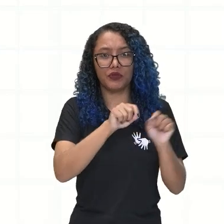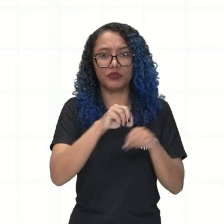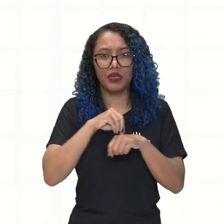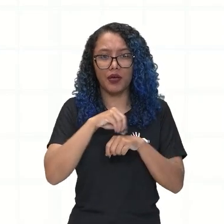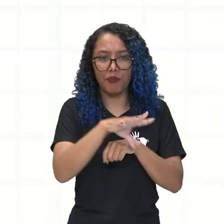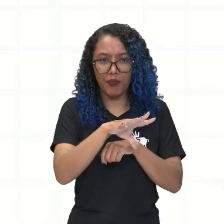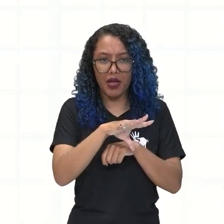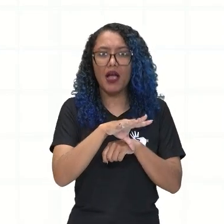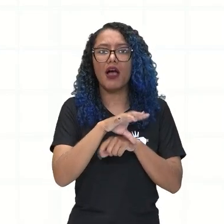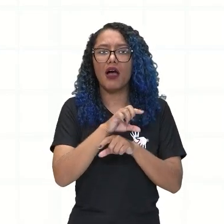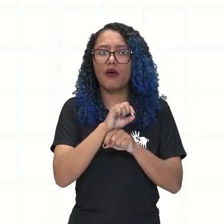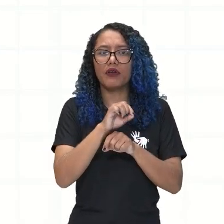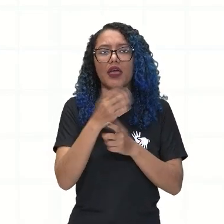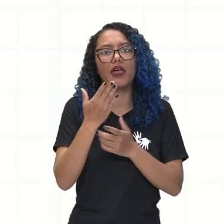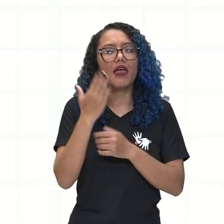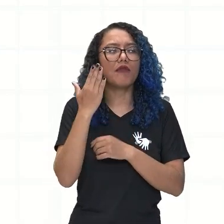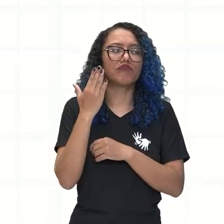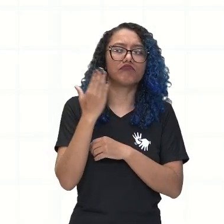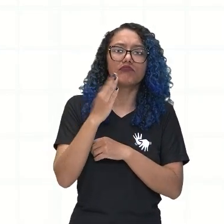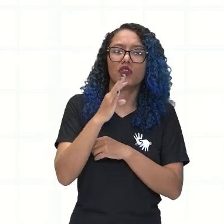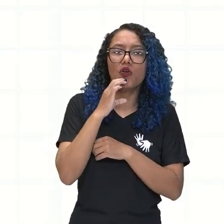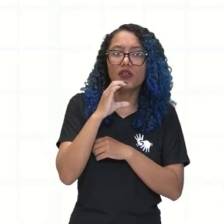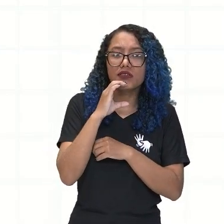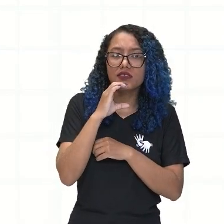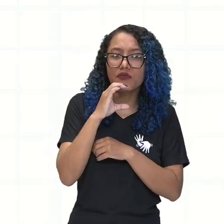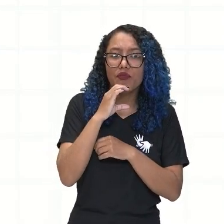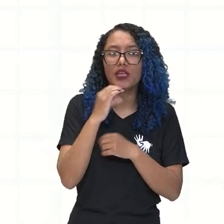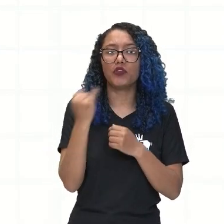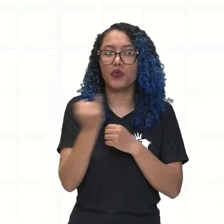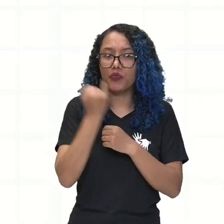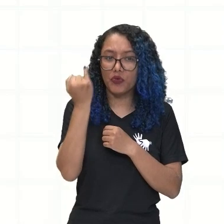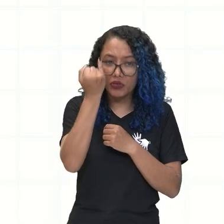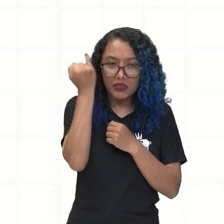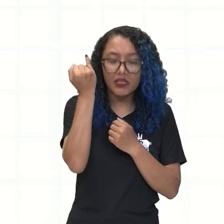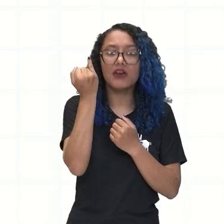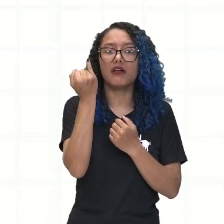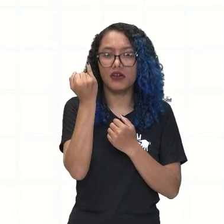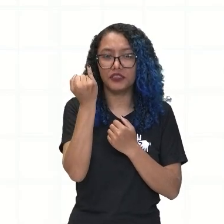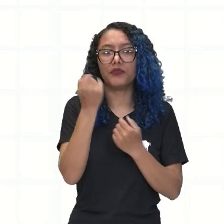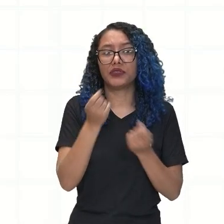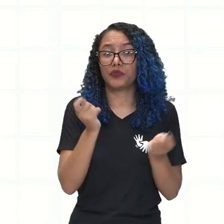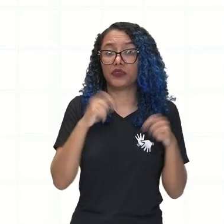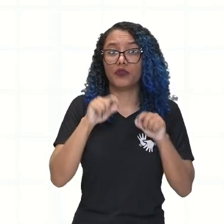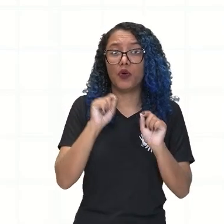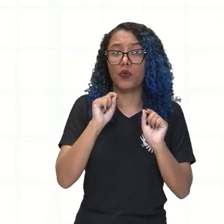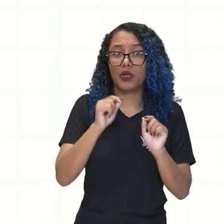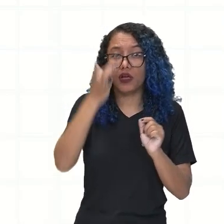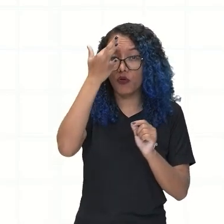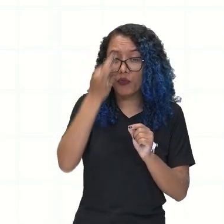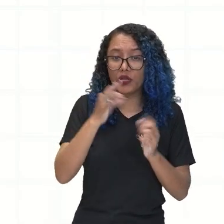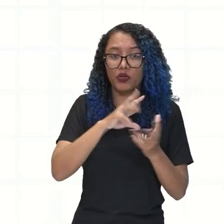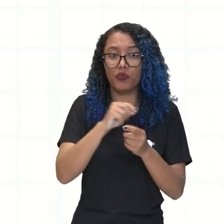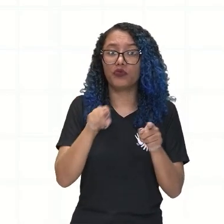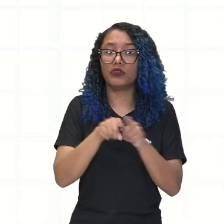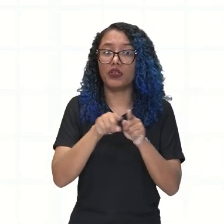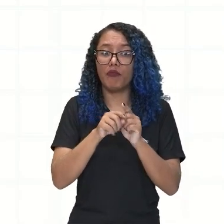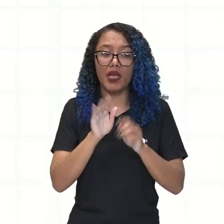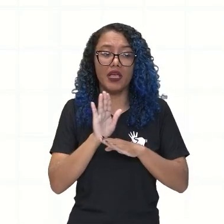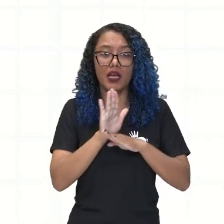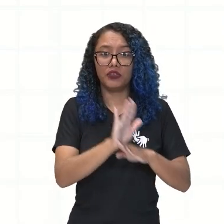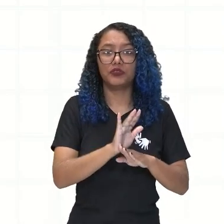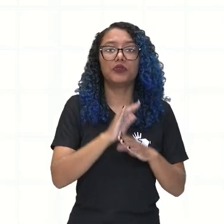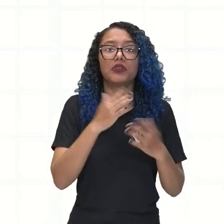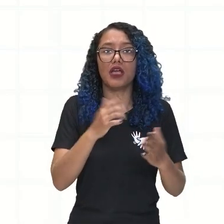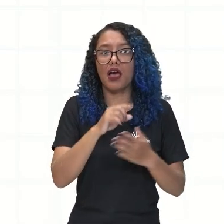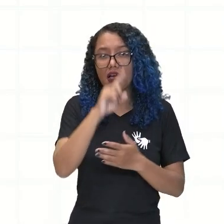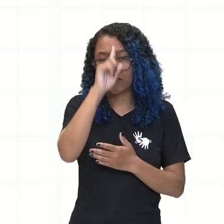possa compreender o mundo em que está inserida e para ajudá-la a tomar decisões. Muito